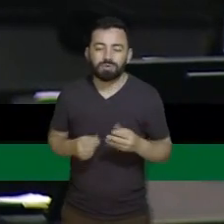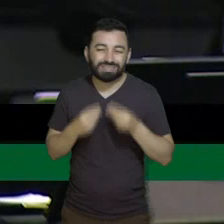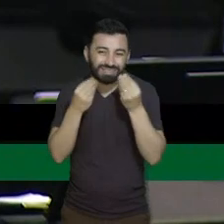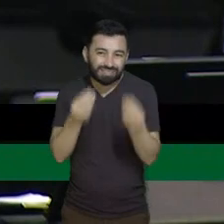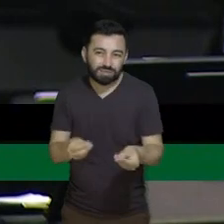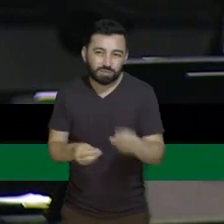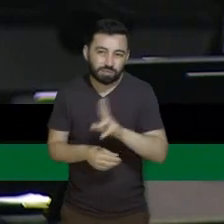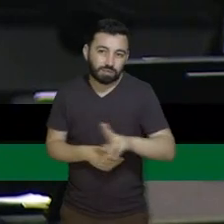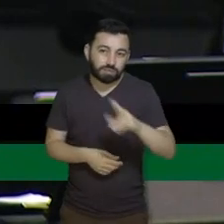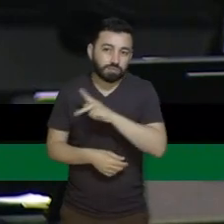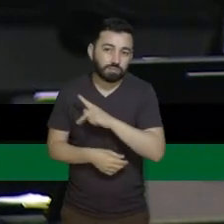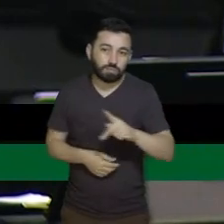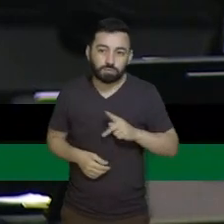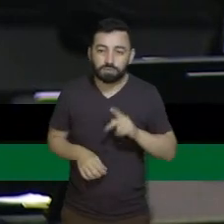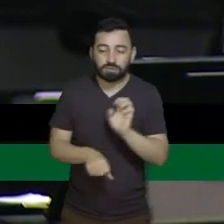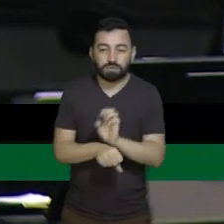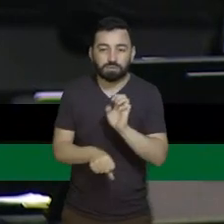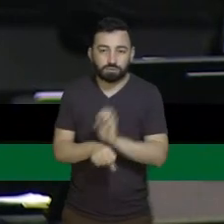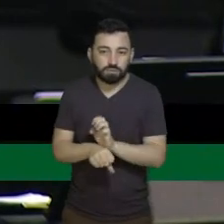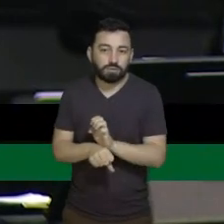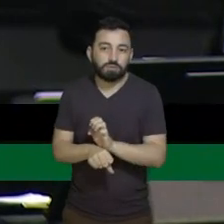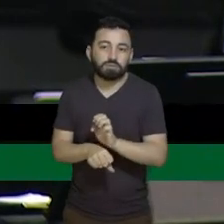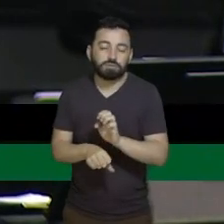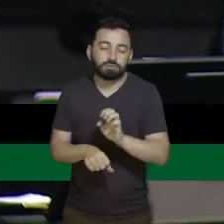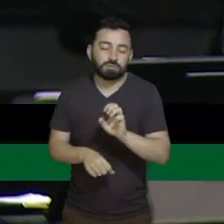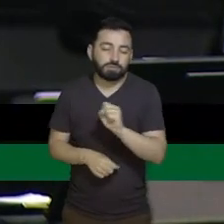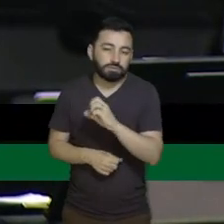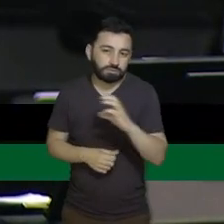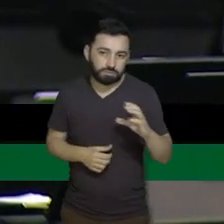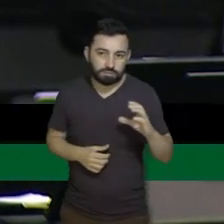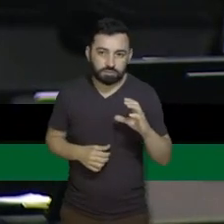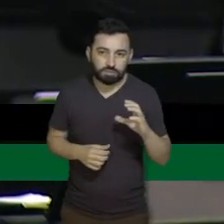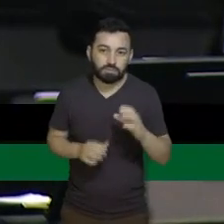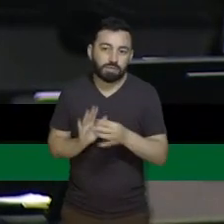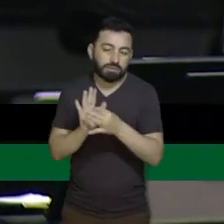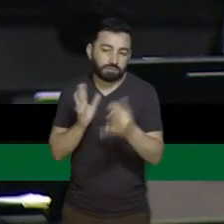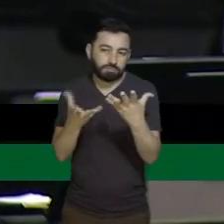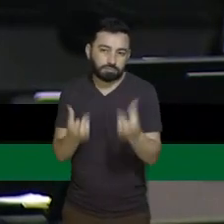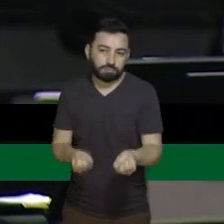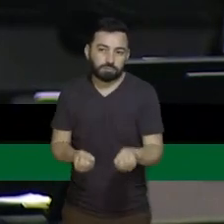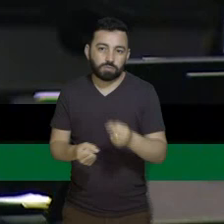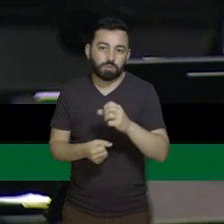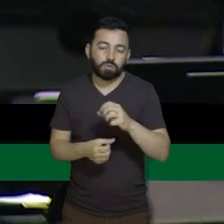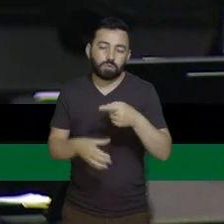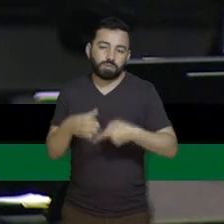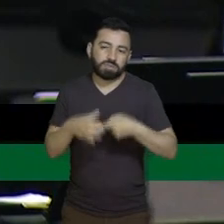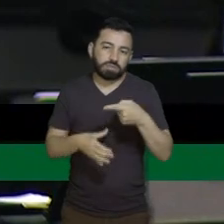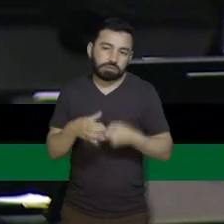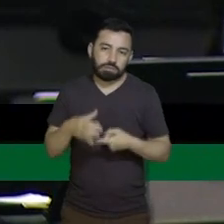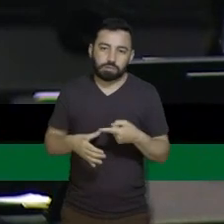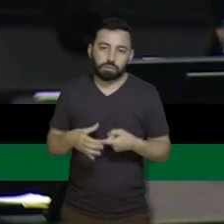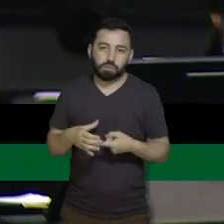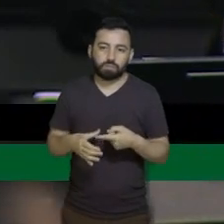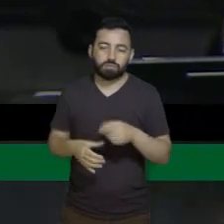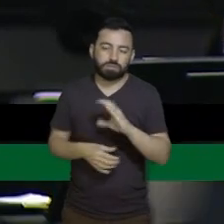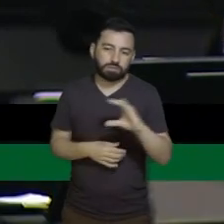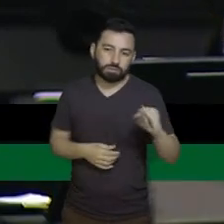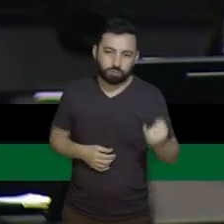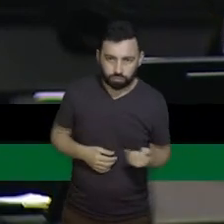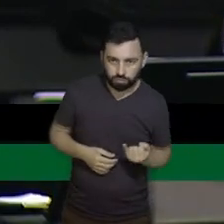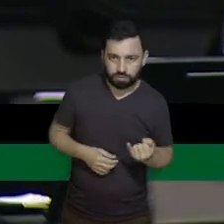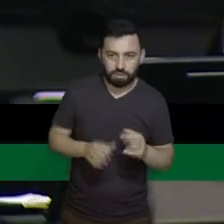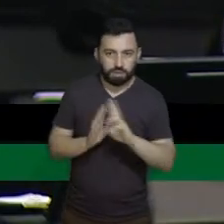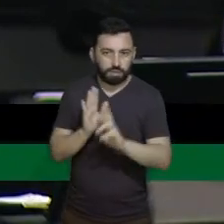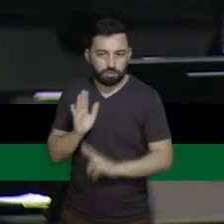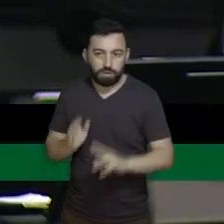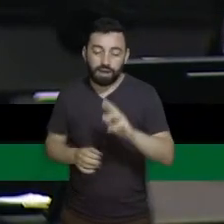utilidade pública estadual no âmbito do Estado de Santa Catarina. Pareceres favoráveis das comissões de Constituição e Justiça, relatora deputada